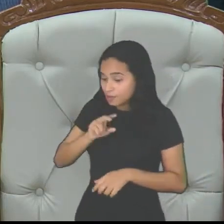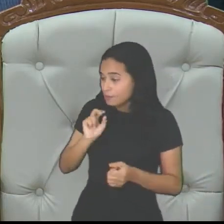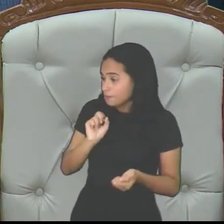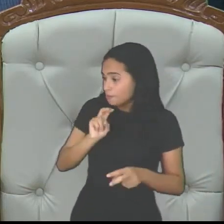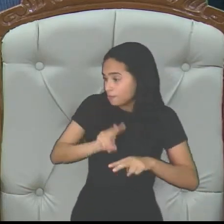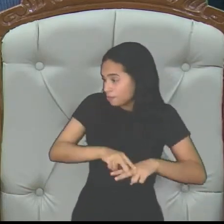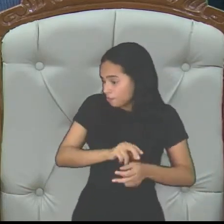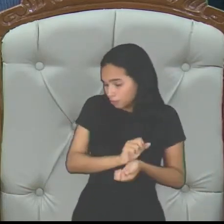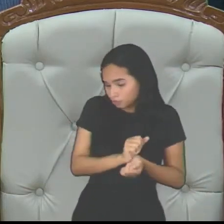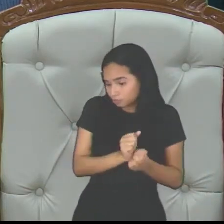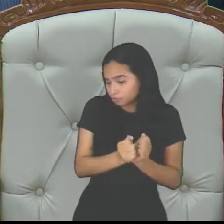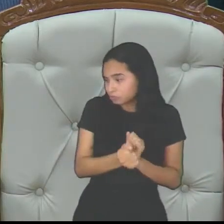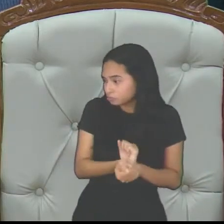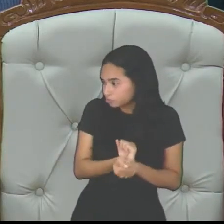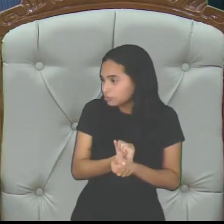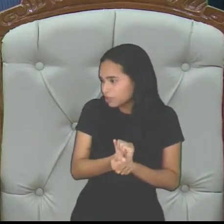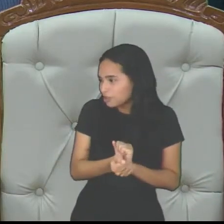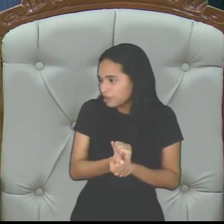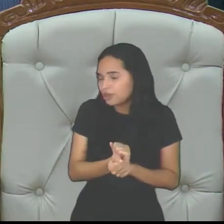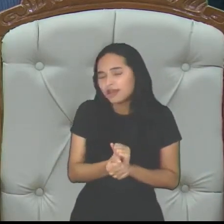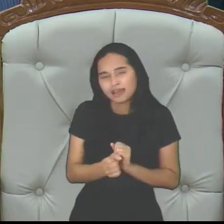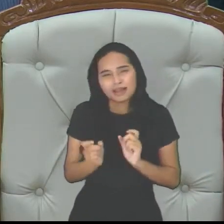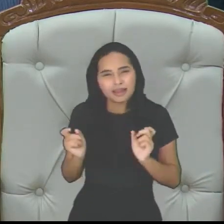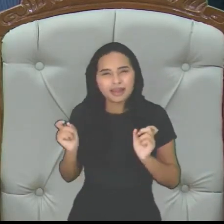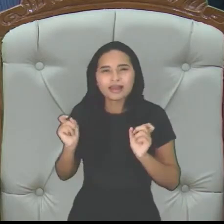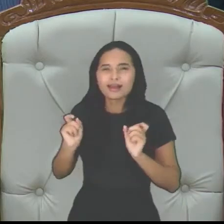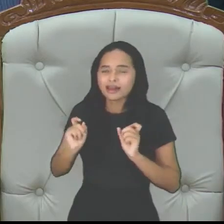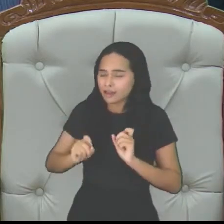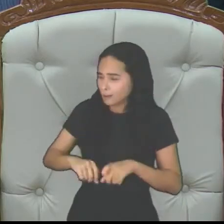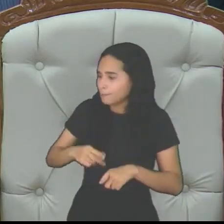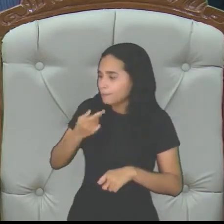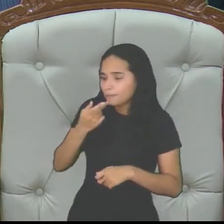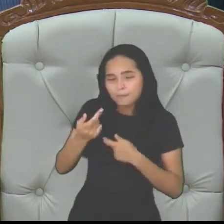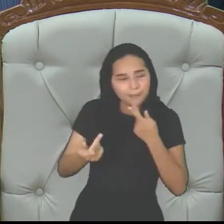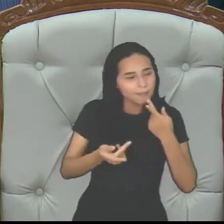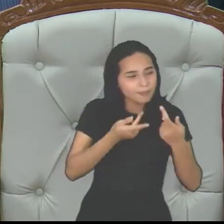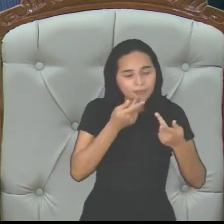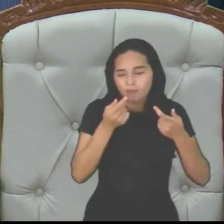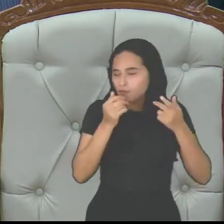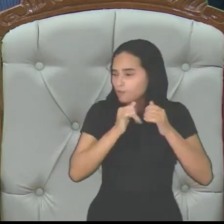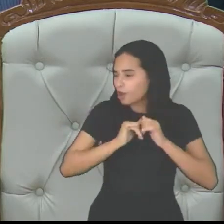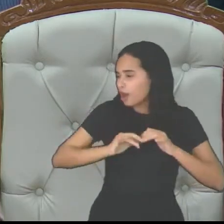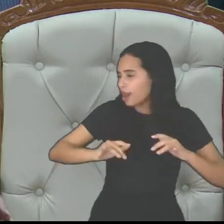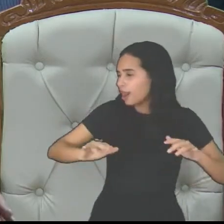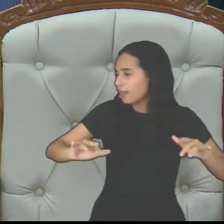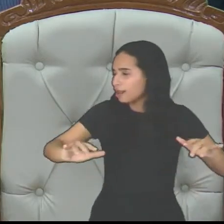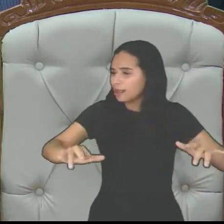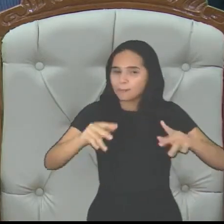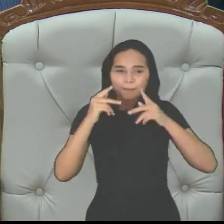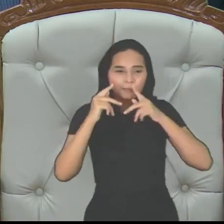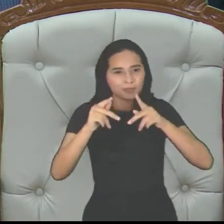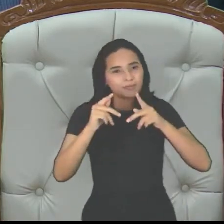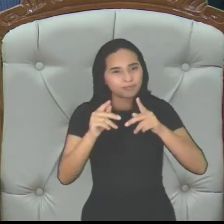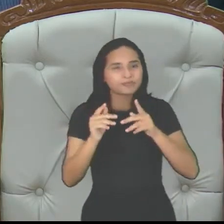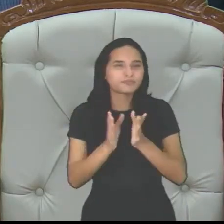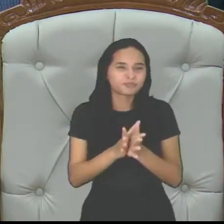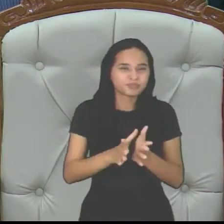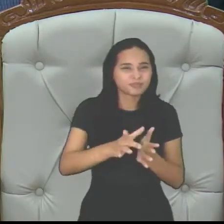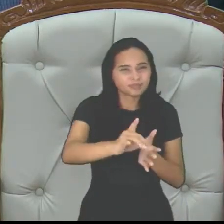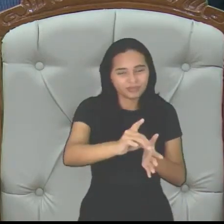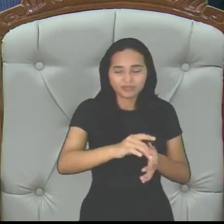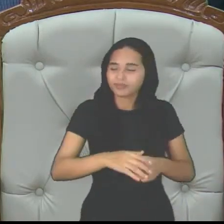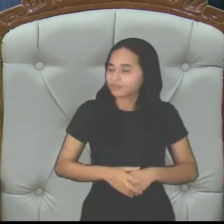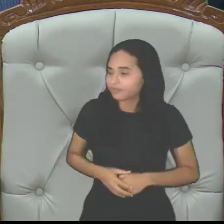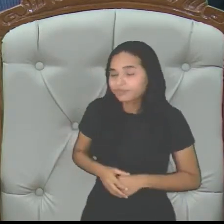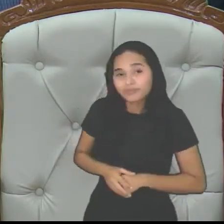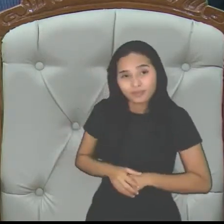em cadeias, a boca dele está livre para pregar a palavra do Senhor. E ele transmite